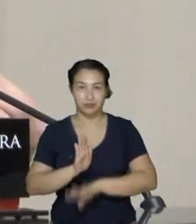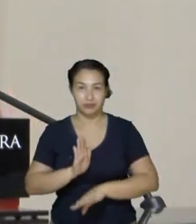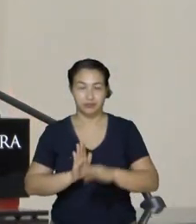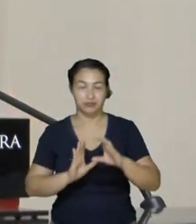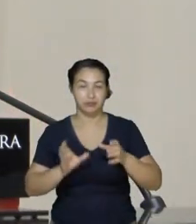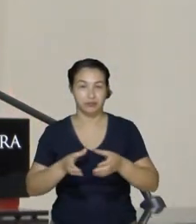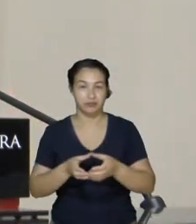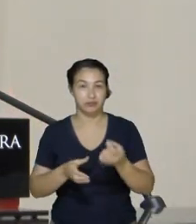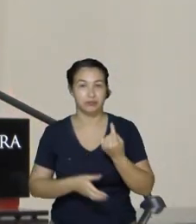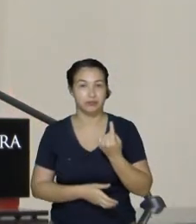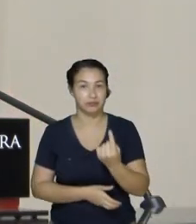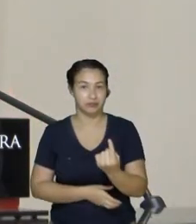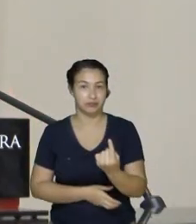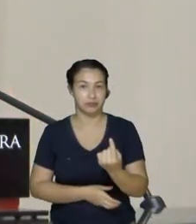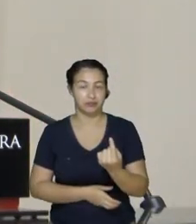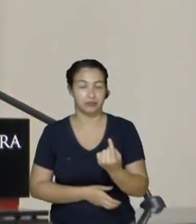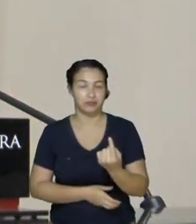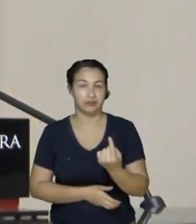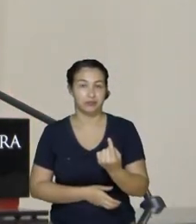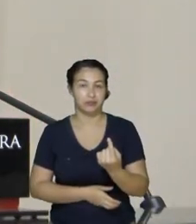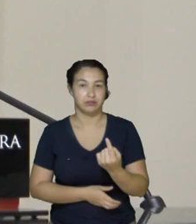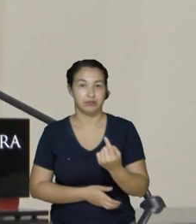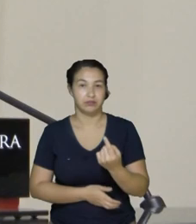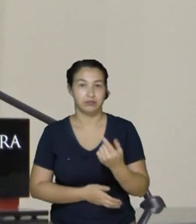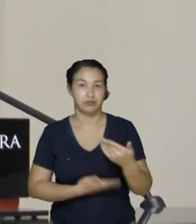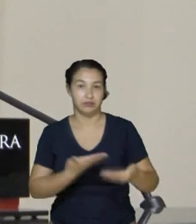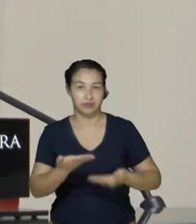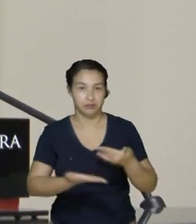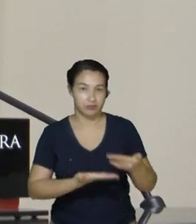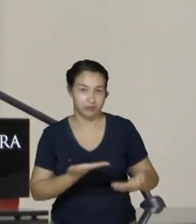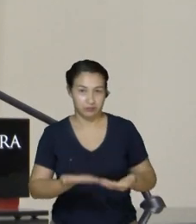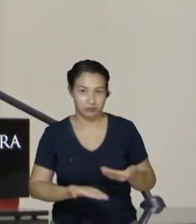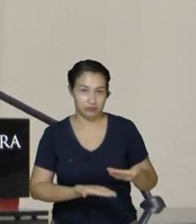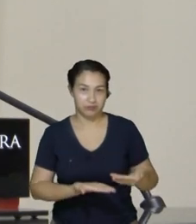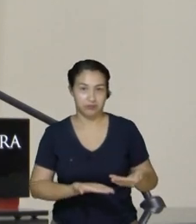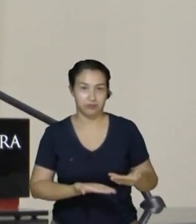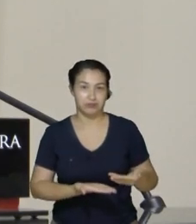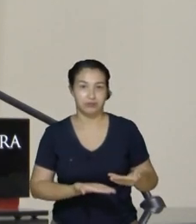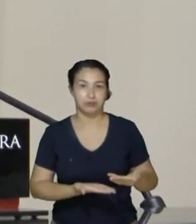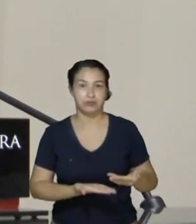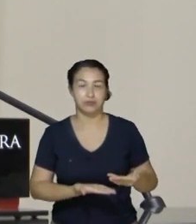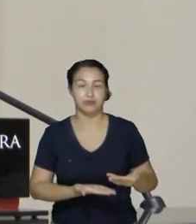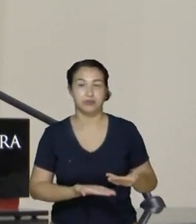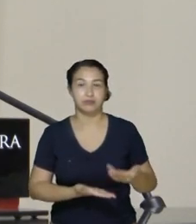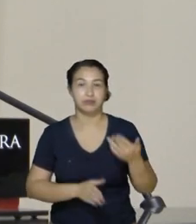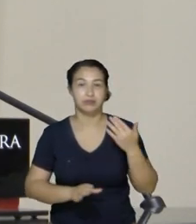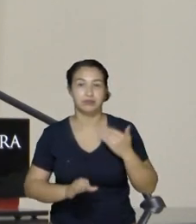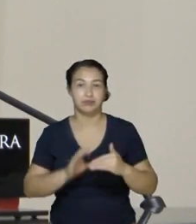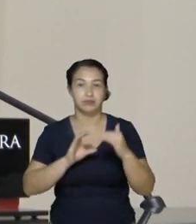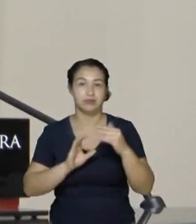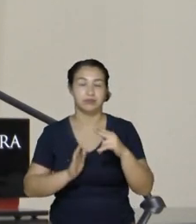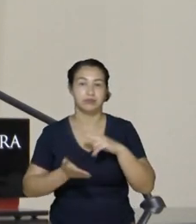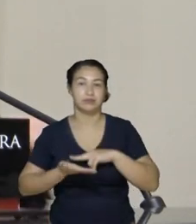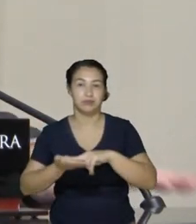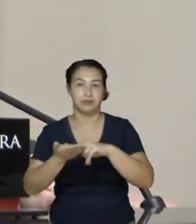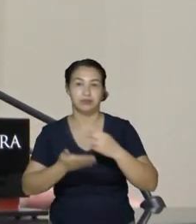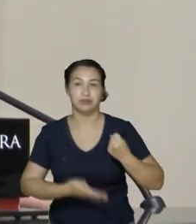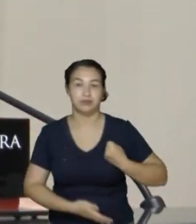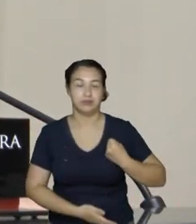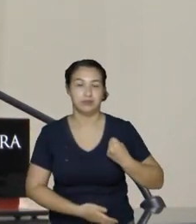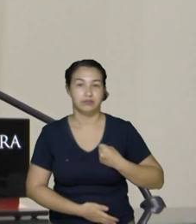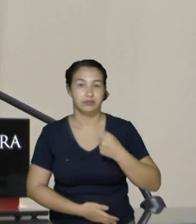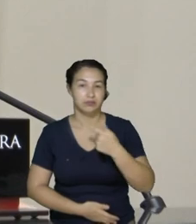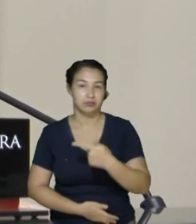em turno único pelo processo nominal encaminhado pela mensagem número